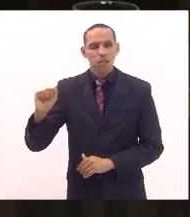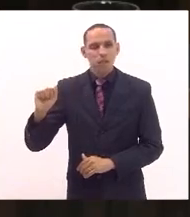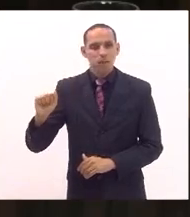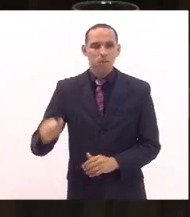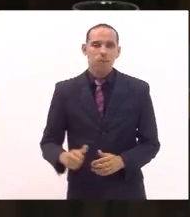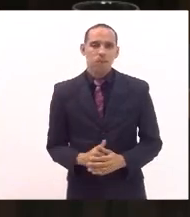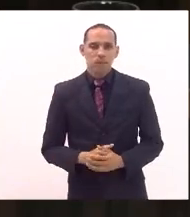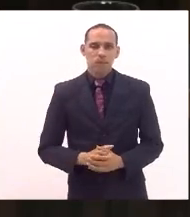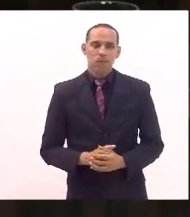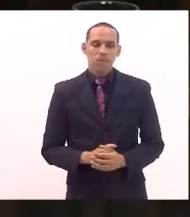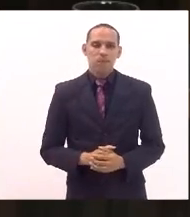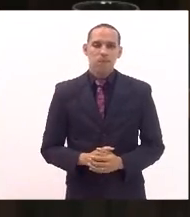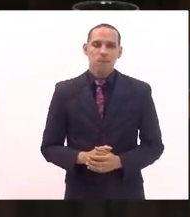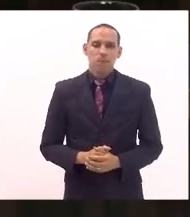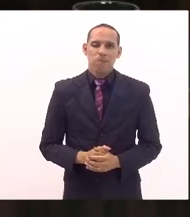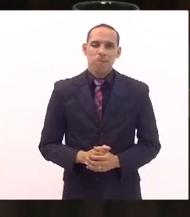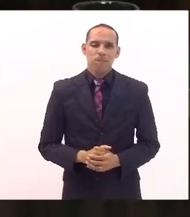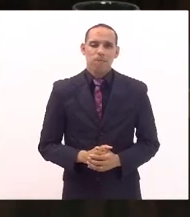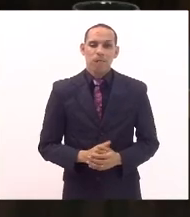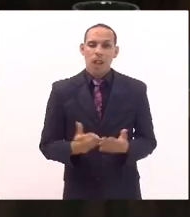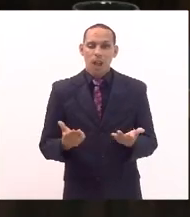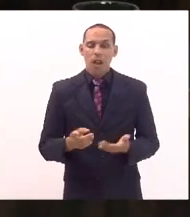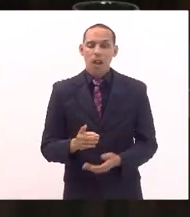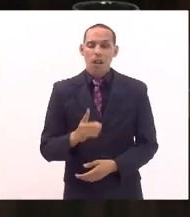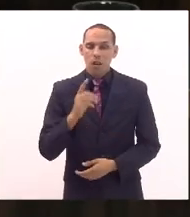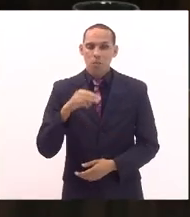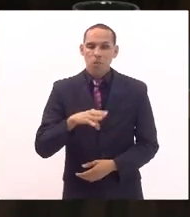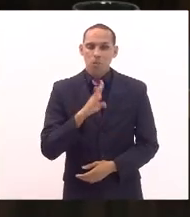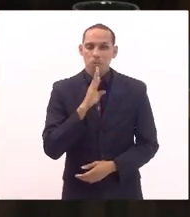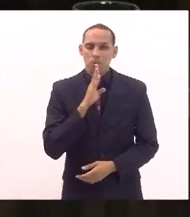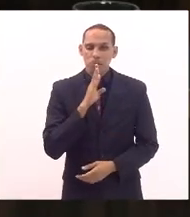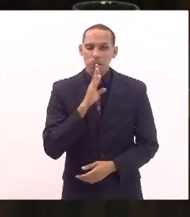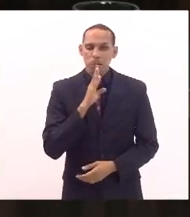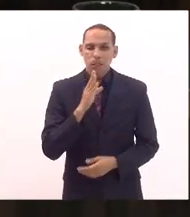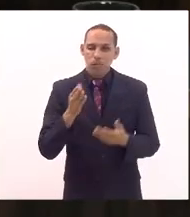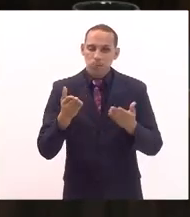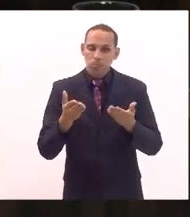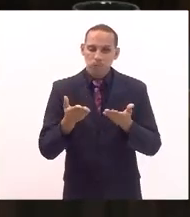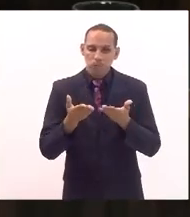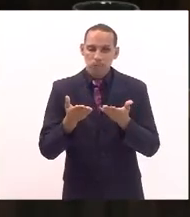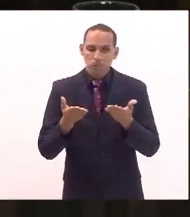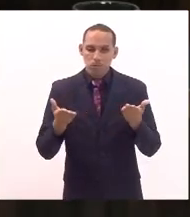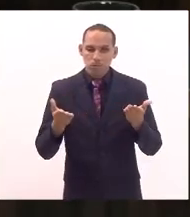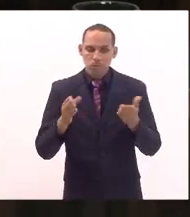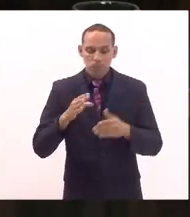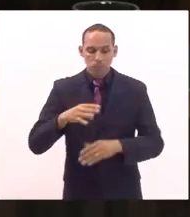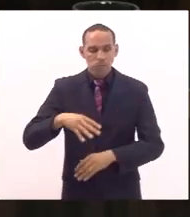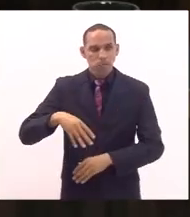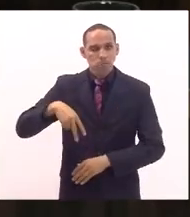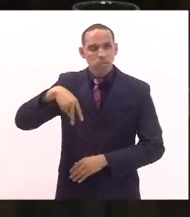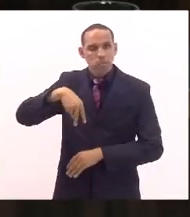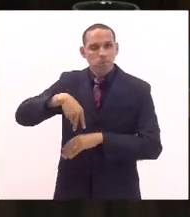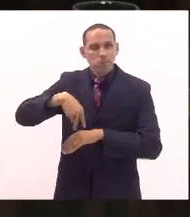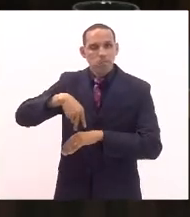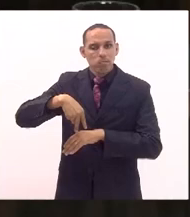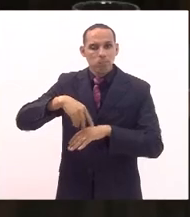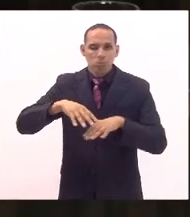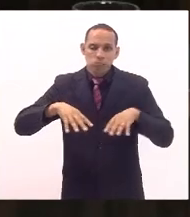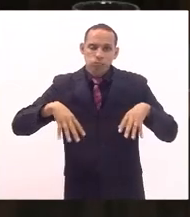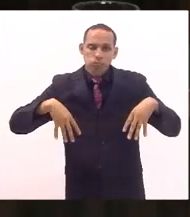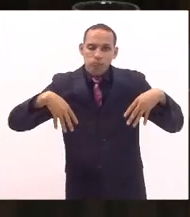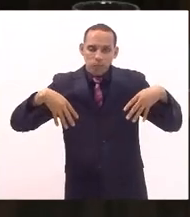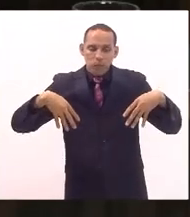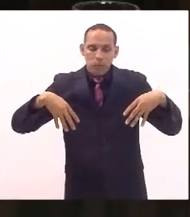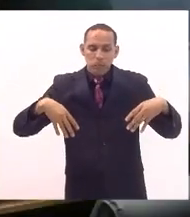Póvoas faremos um minuto de silêncio convida a todos os cargos de pé prestarmos